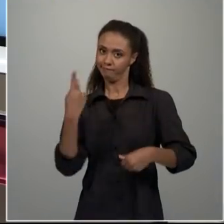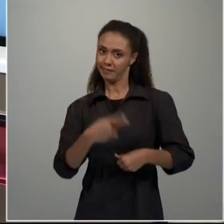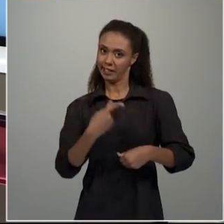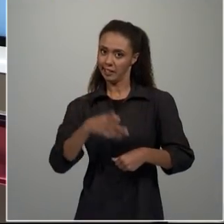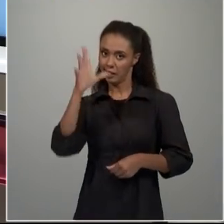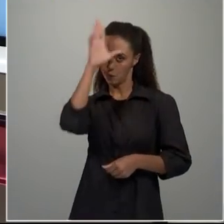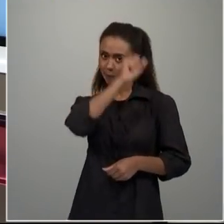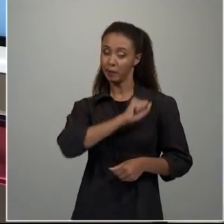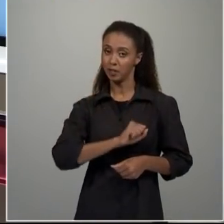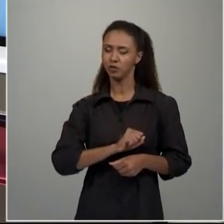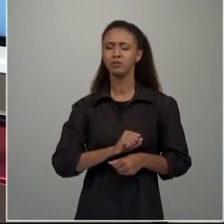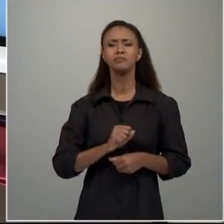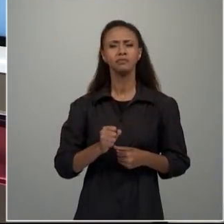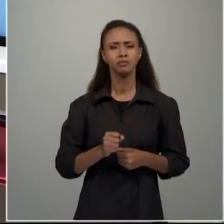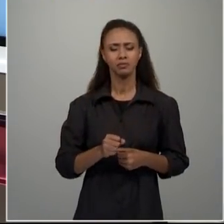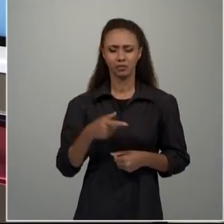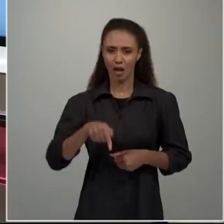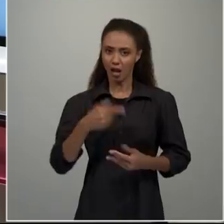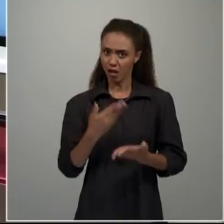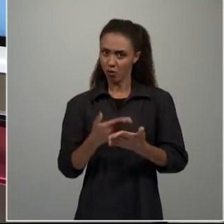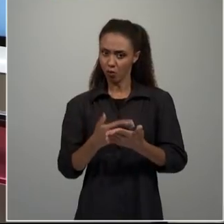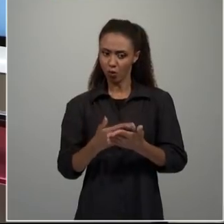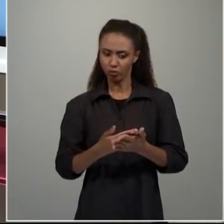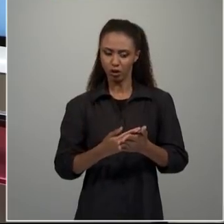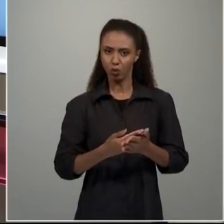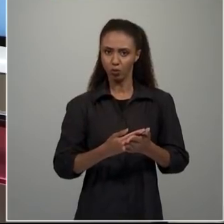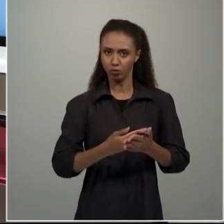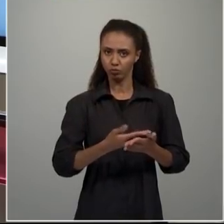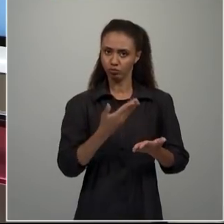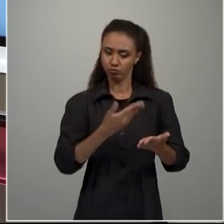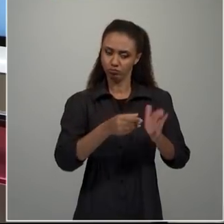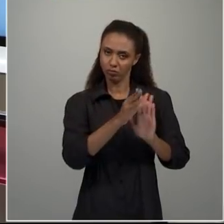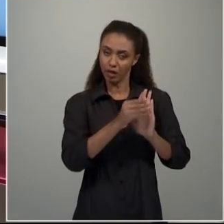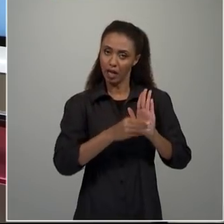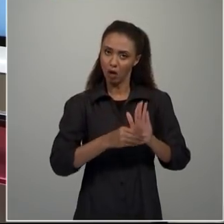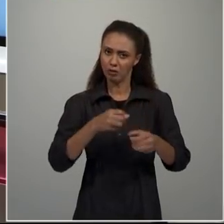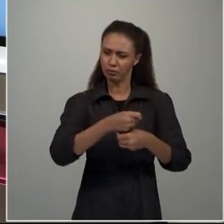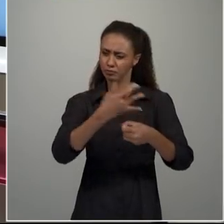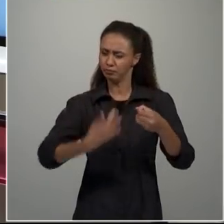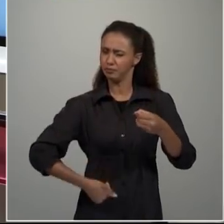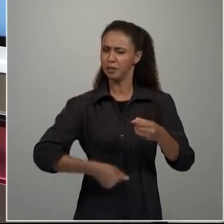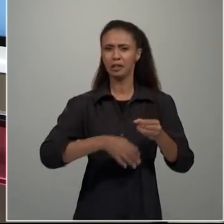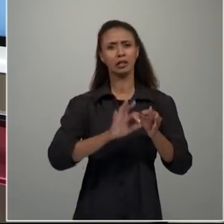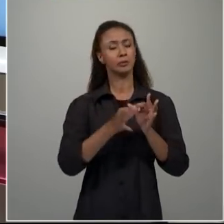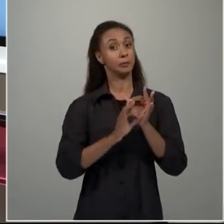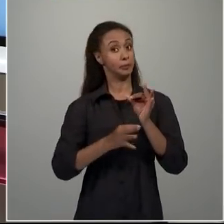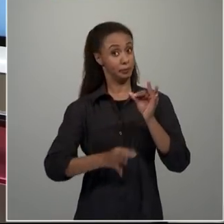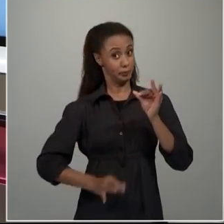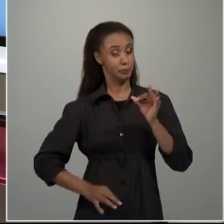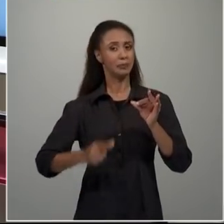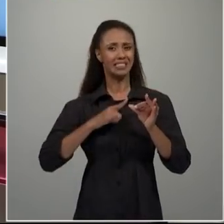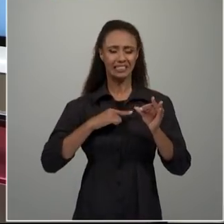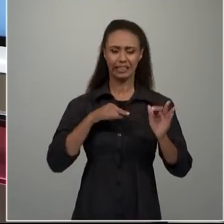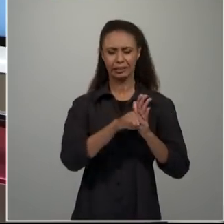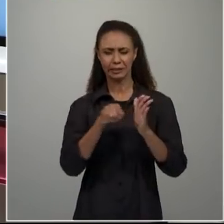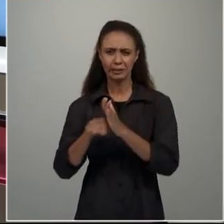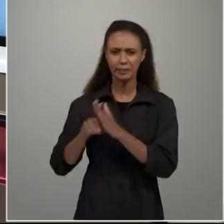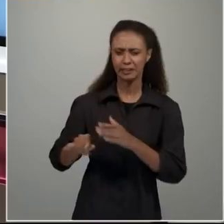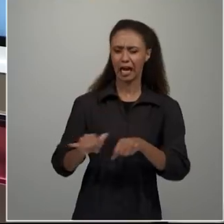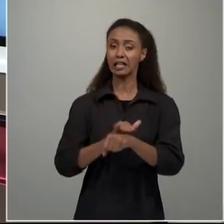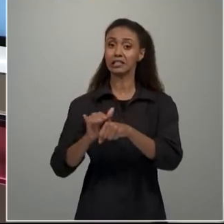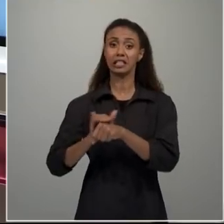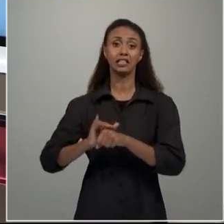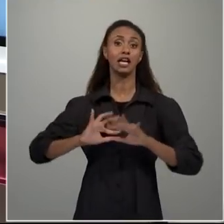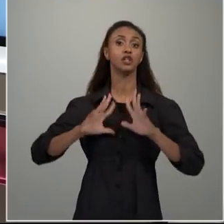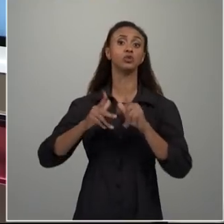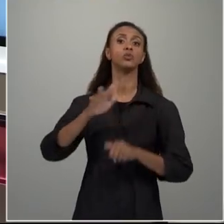for o conteúdo das nossas aulas o desafio vai ser grande porque a gente tem com a china os negócios todas as estratégias de ensino que